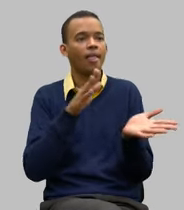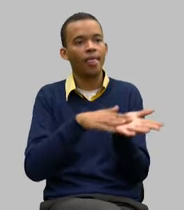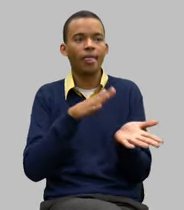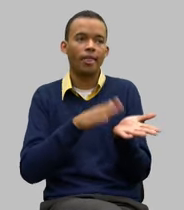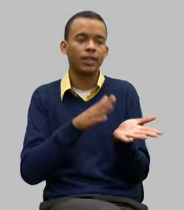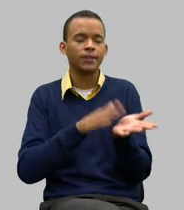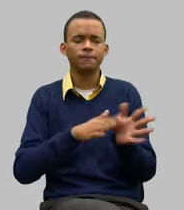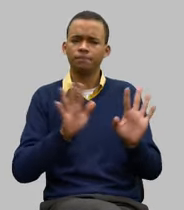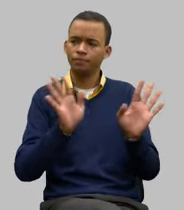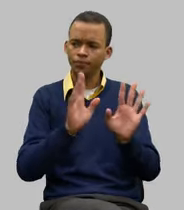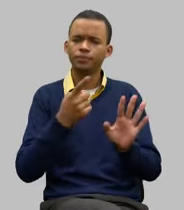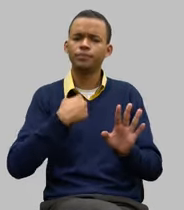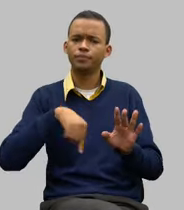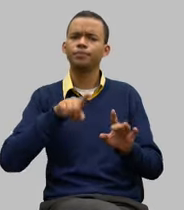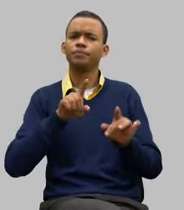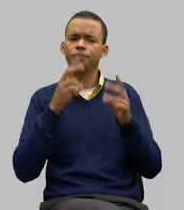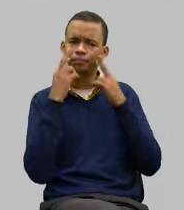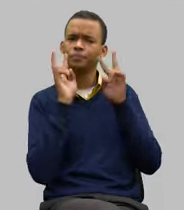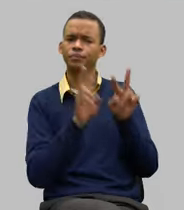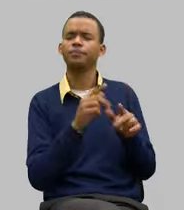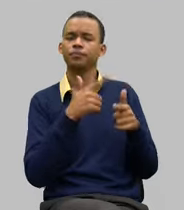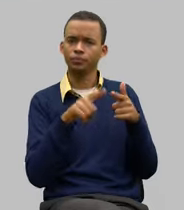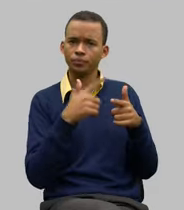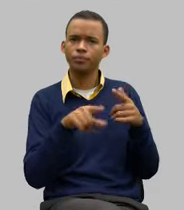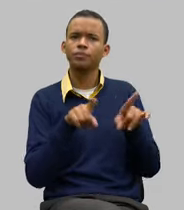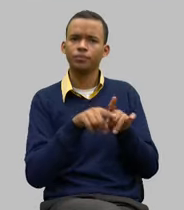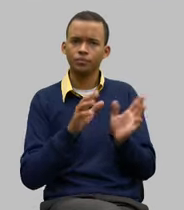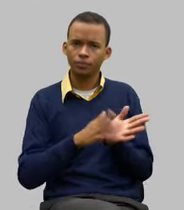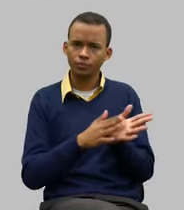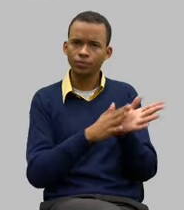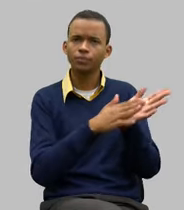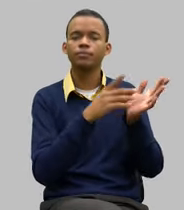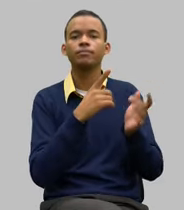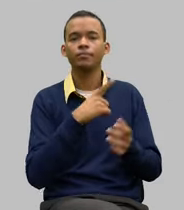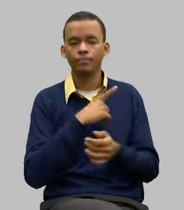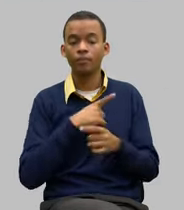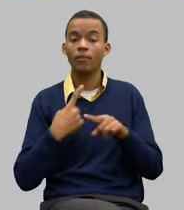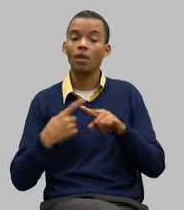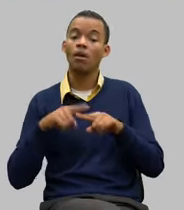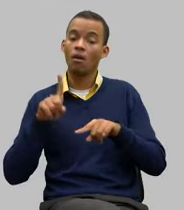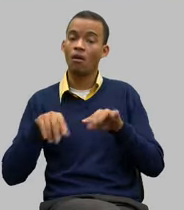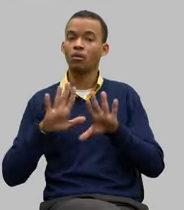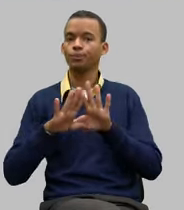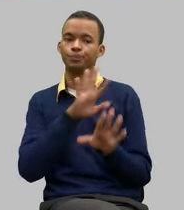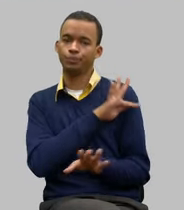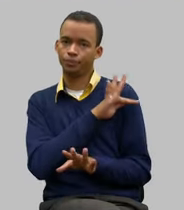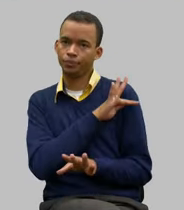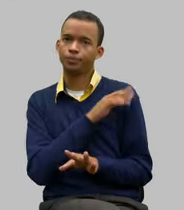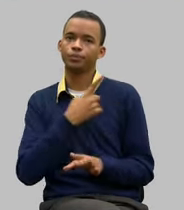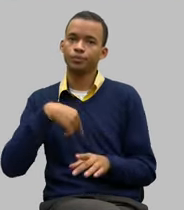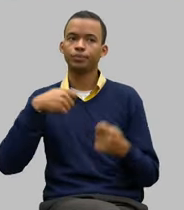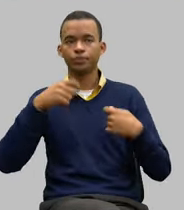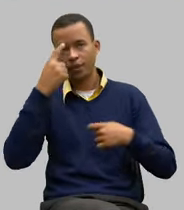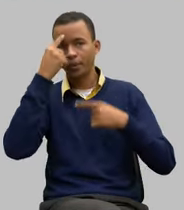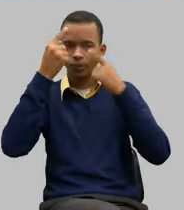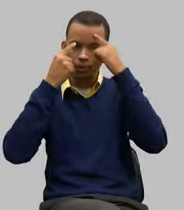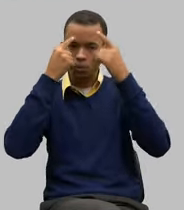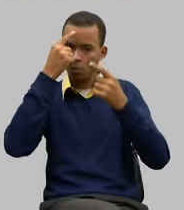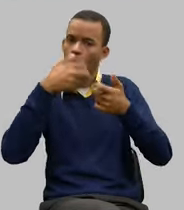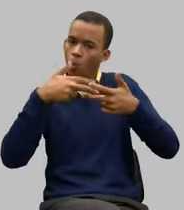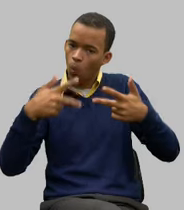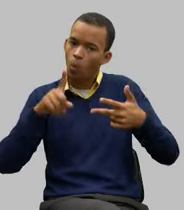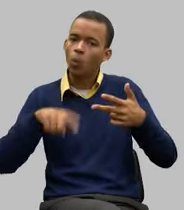reconhece sim o trabalho sim né É lógico é o Assembleia ou Assembleia fiscaliza Então a gente tem que lembrar que é o Assembleia